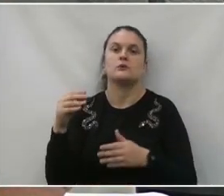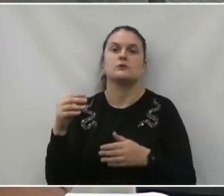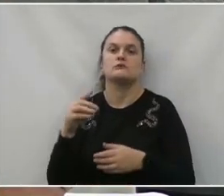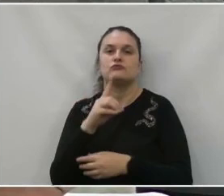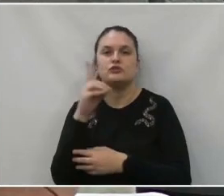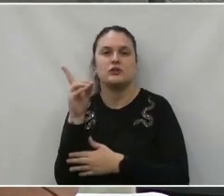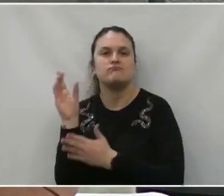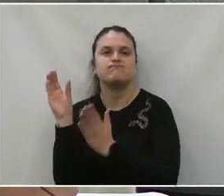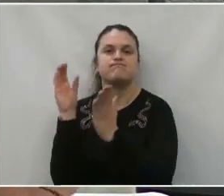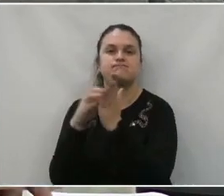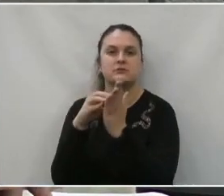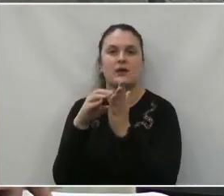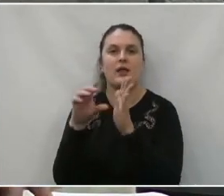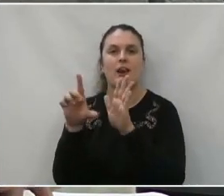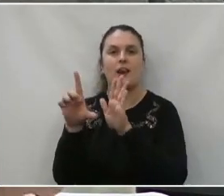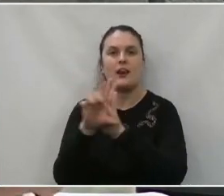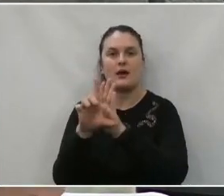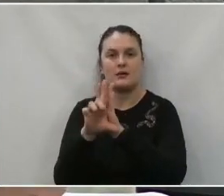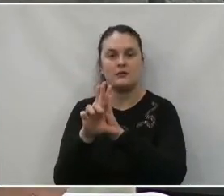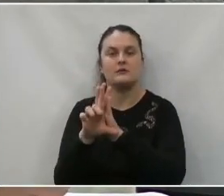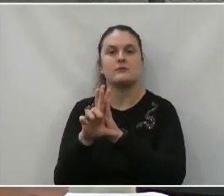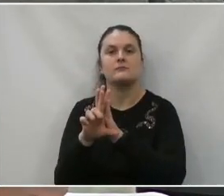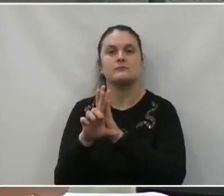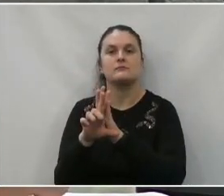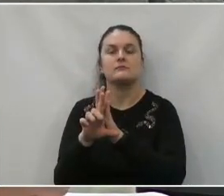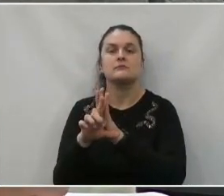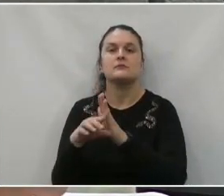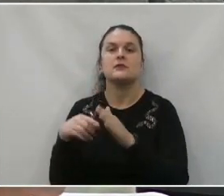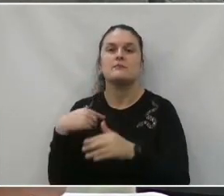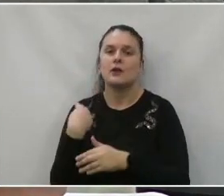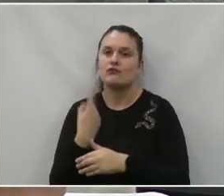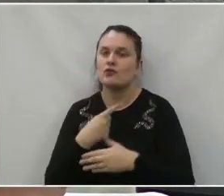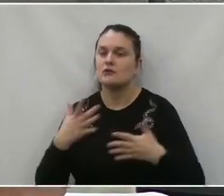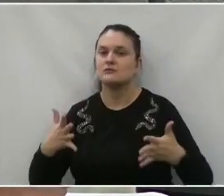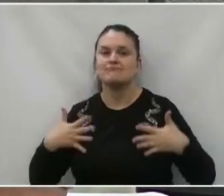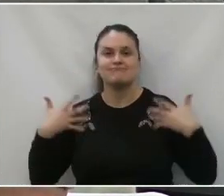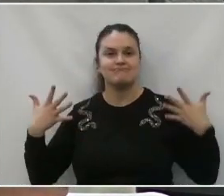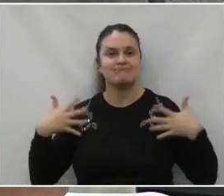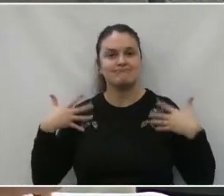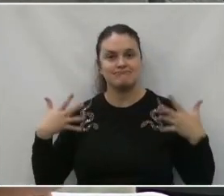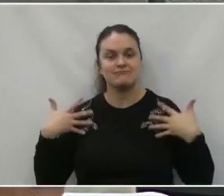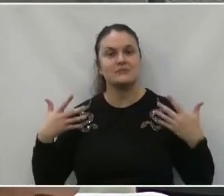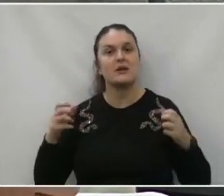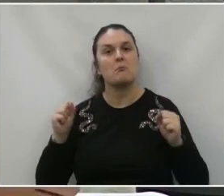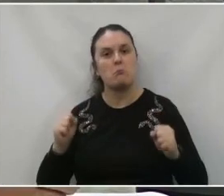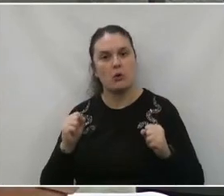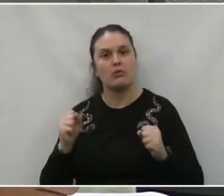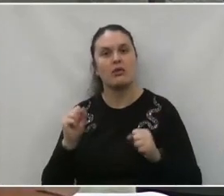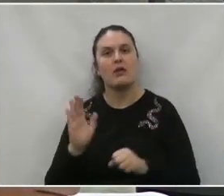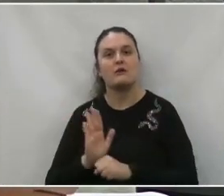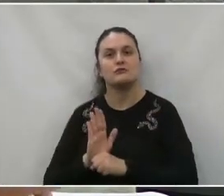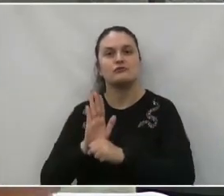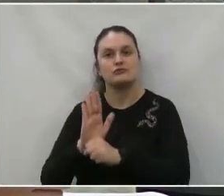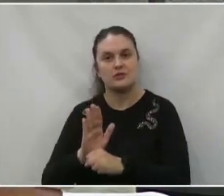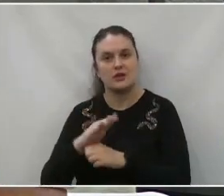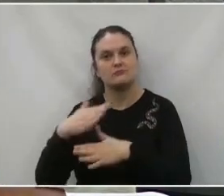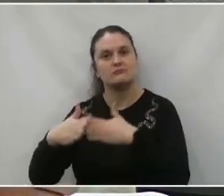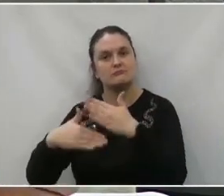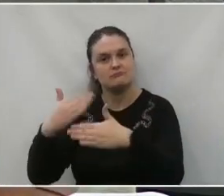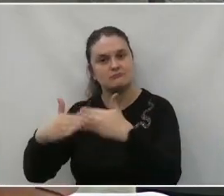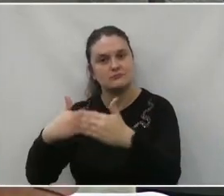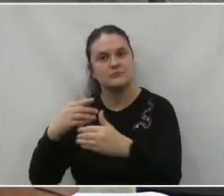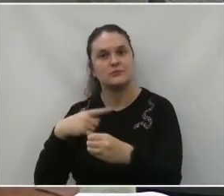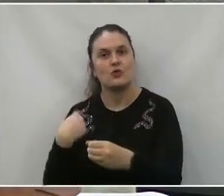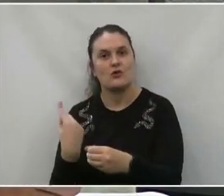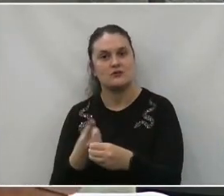publicação da lei, né, que ele sancionou, e para nós é uma alegria muito grande de poder estar contribuindo para que o desenvolvimento da